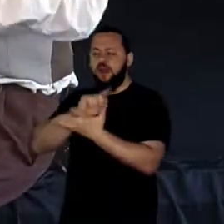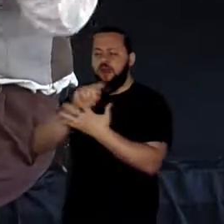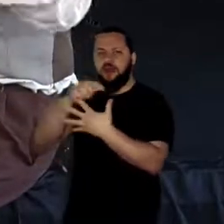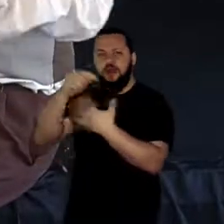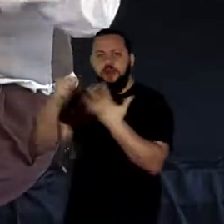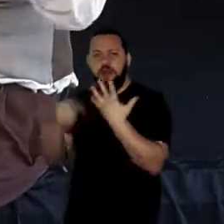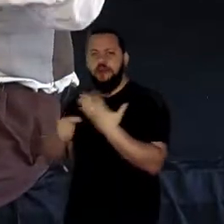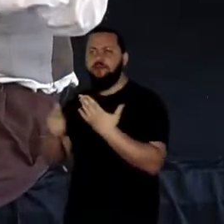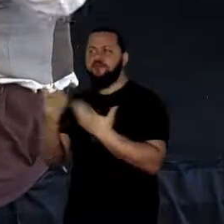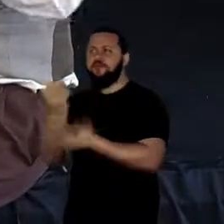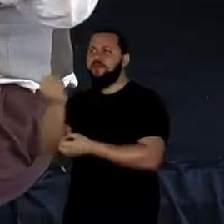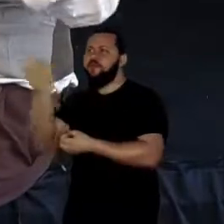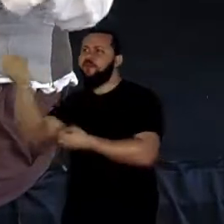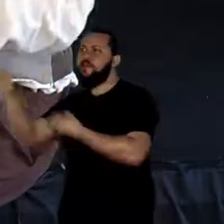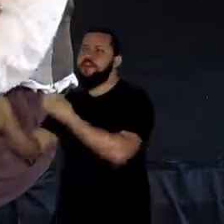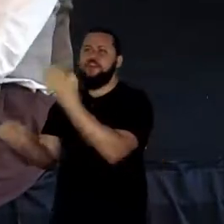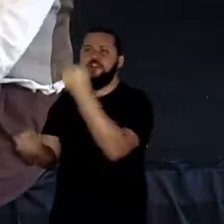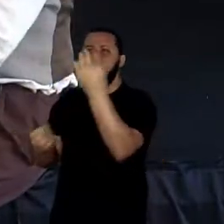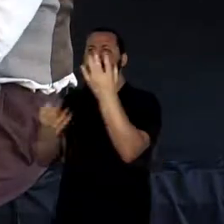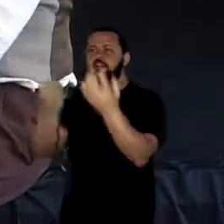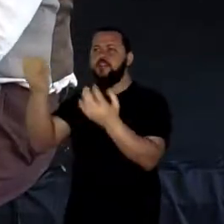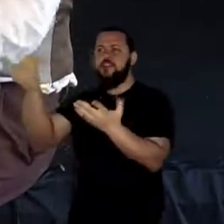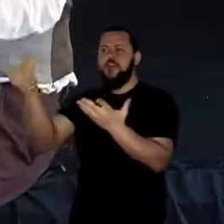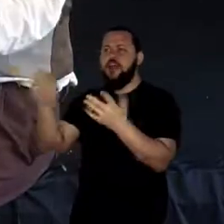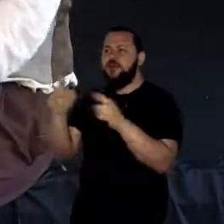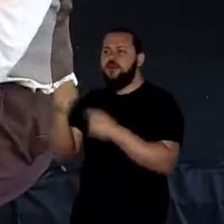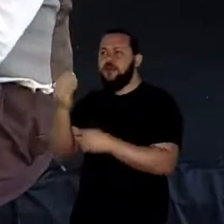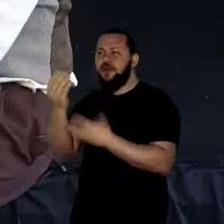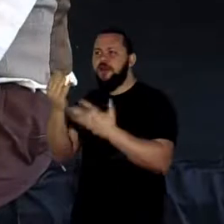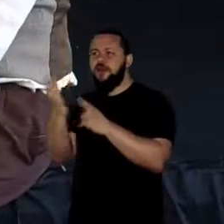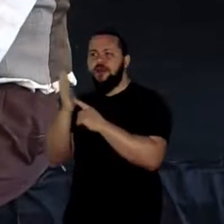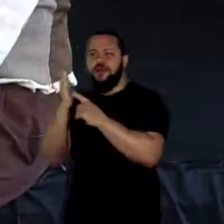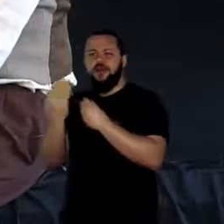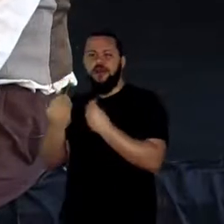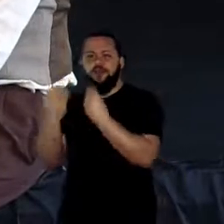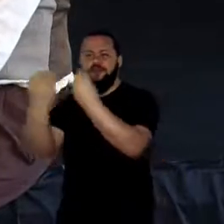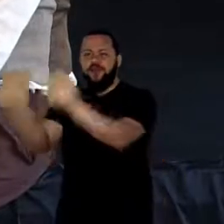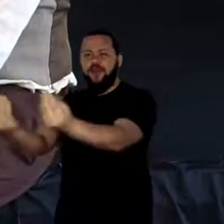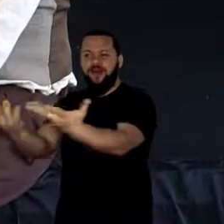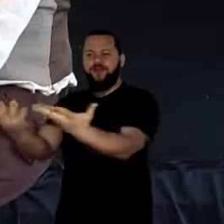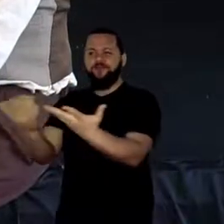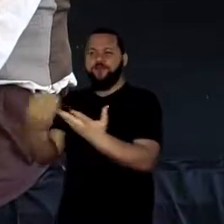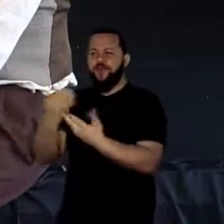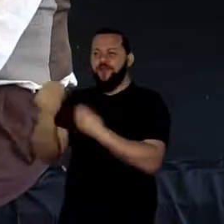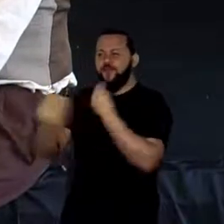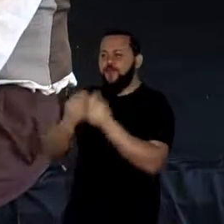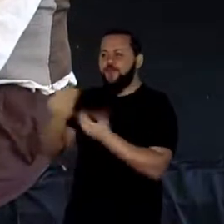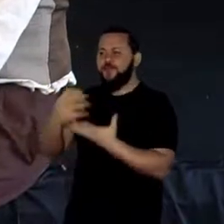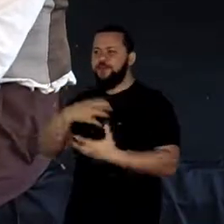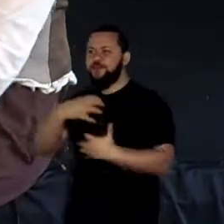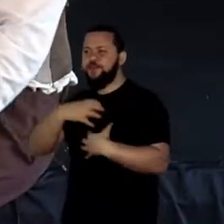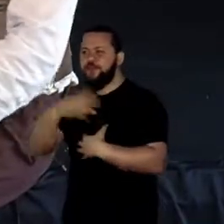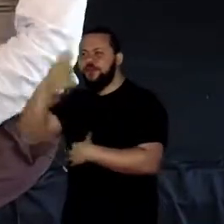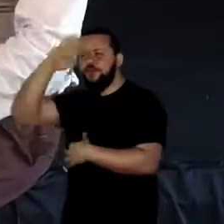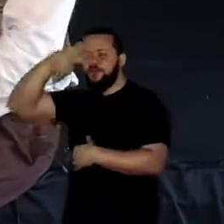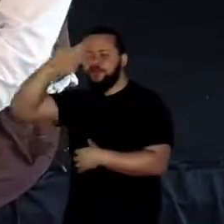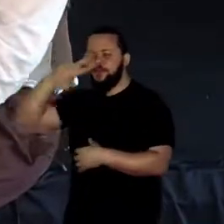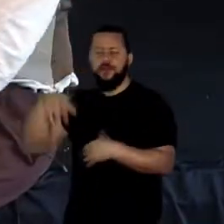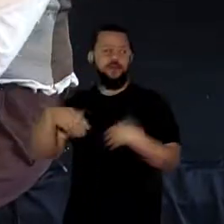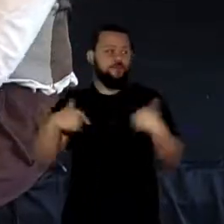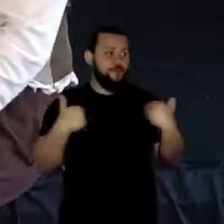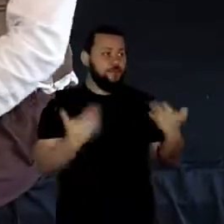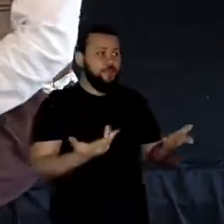tocando e viajando para poder tocar o coração de todo o público. Né? Então, como eu